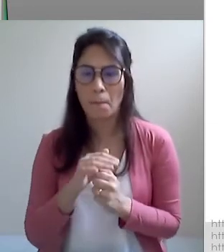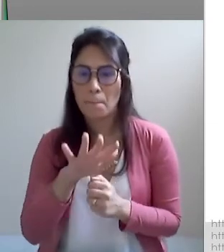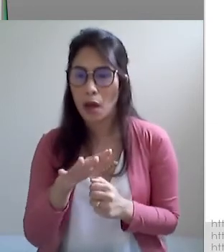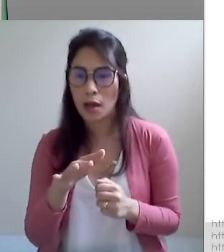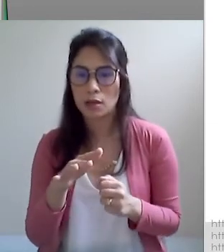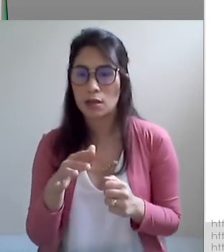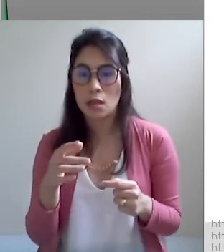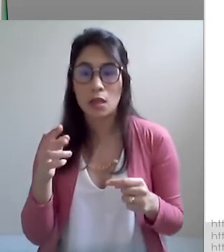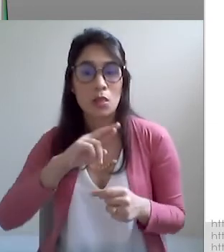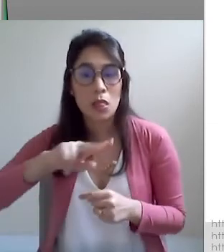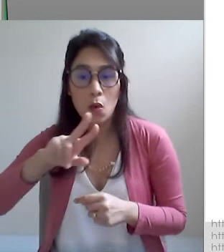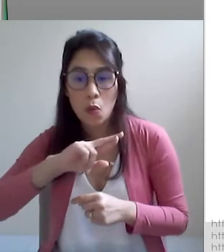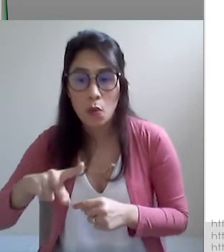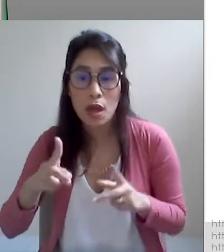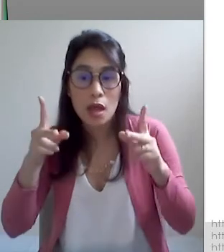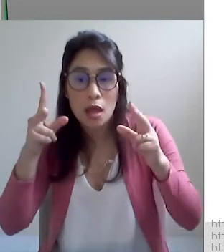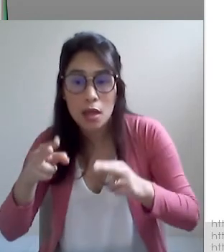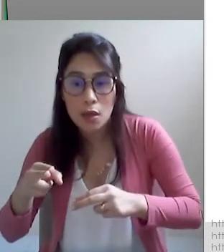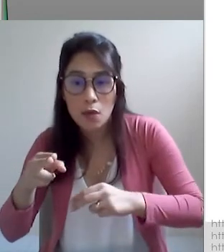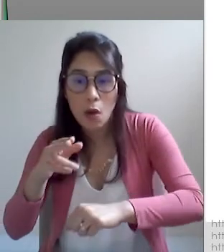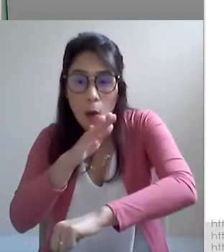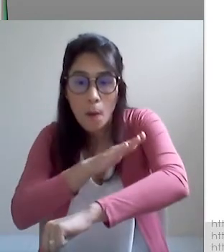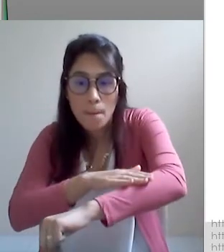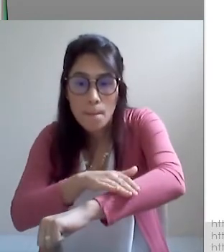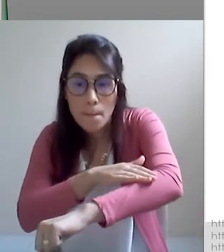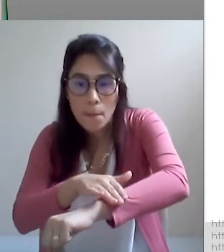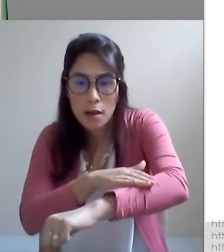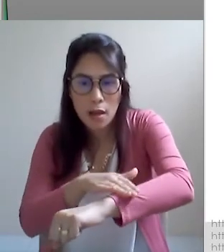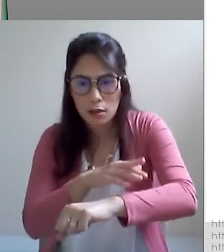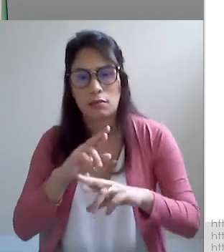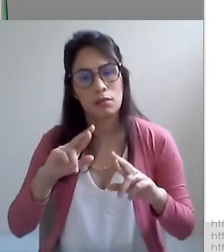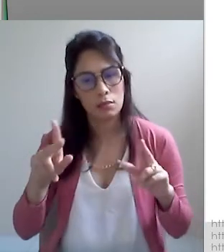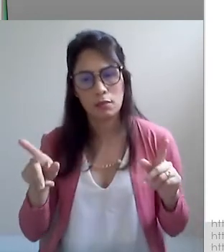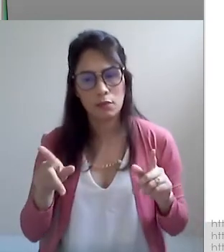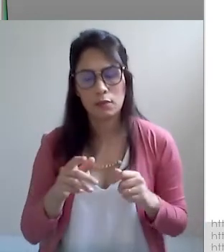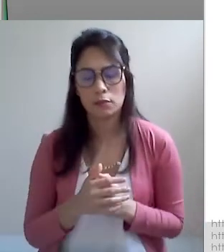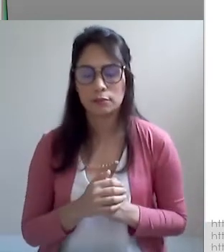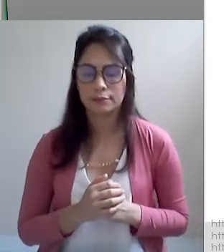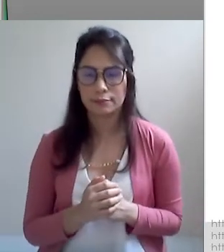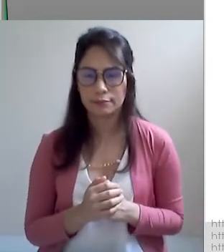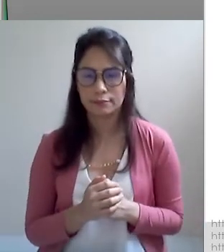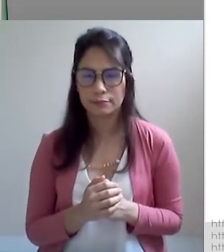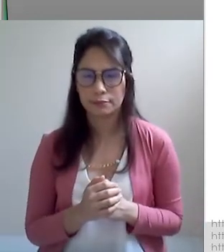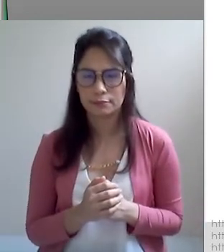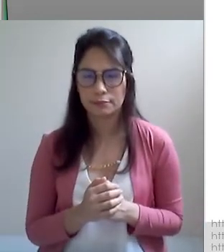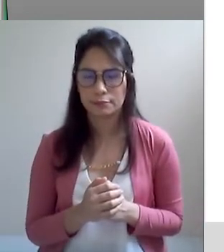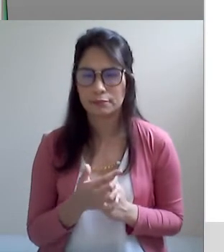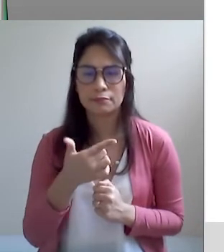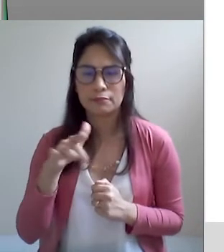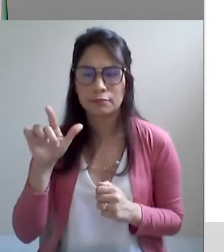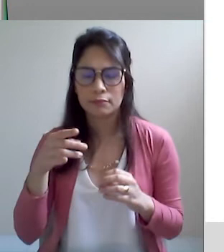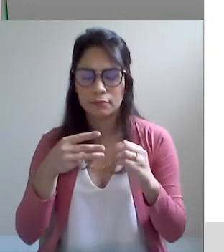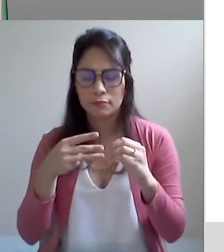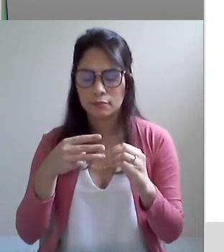do tipo escamoso, elas não formam cobertura epitelial.